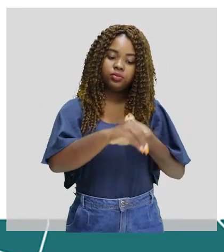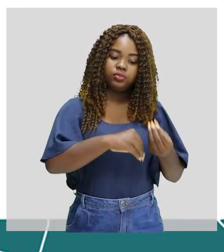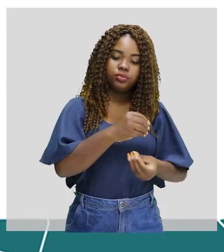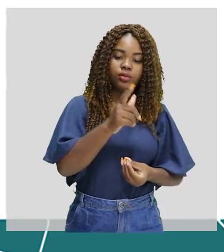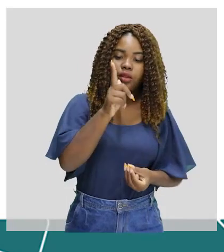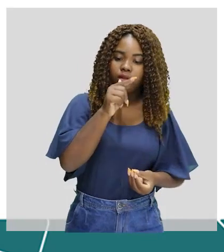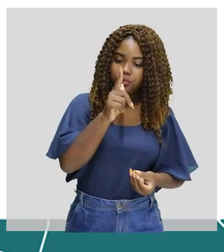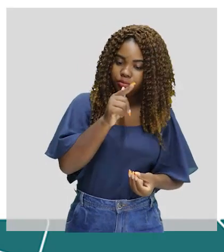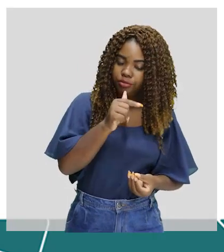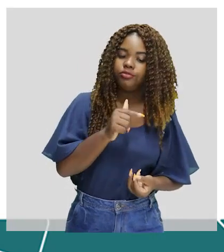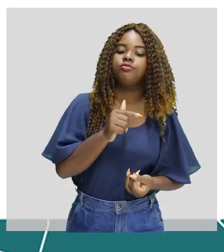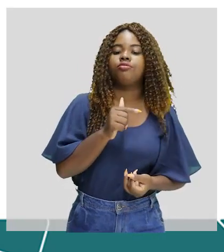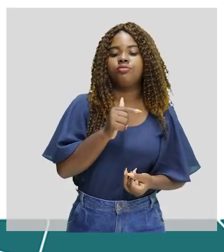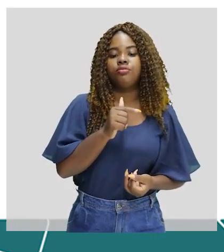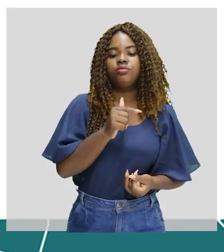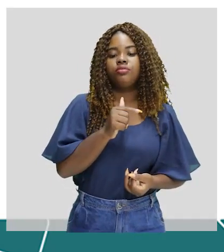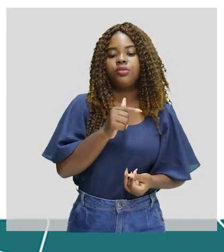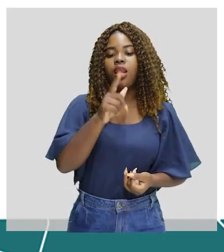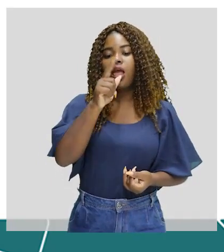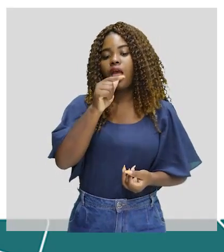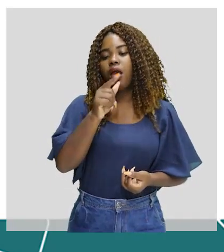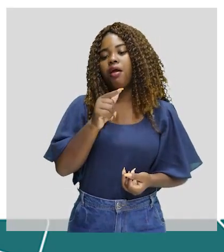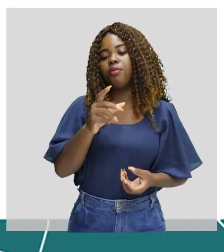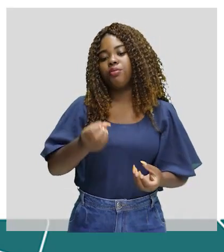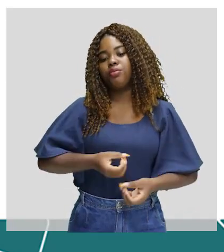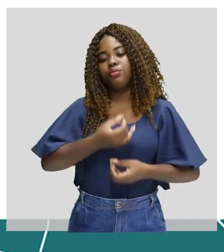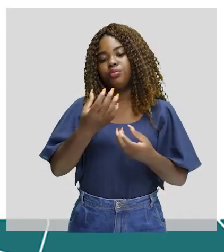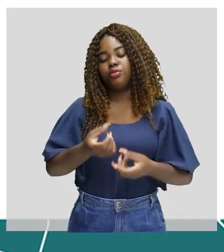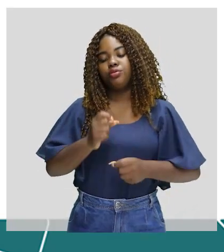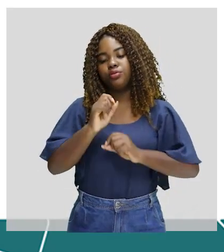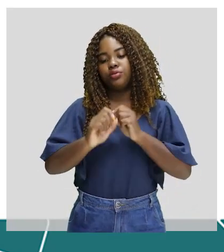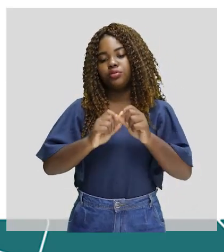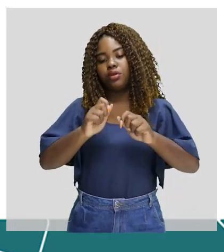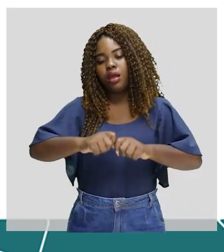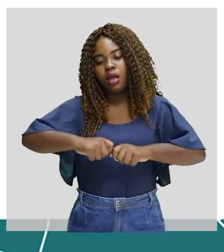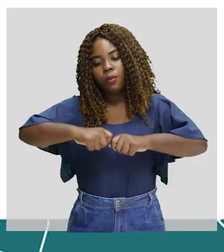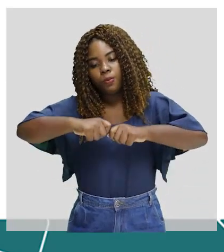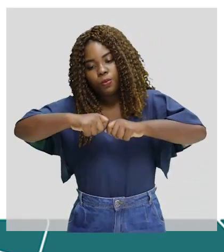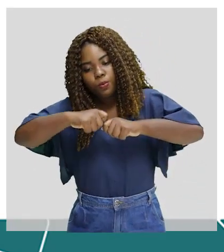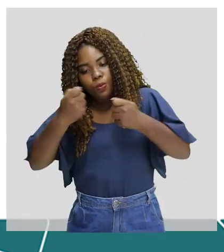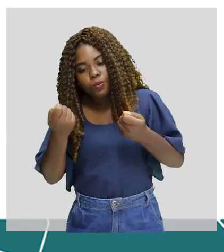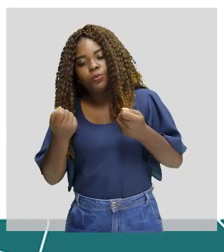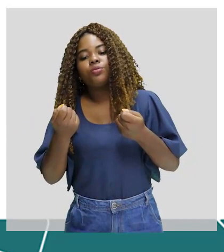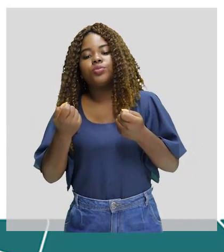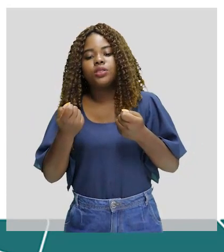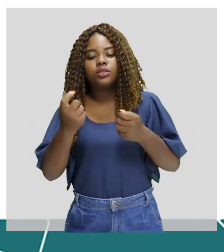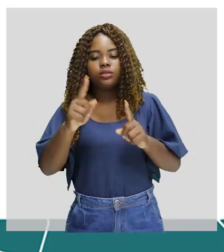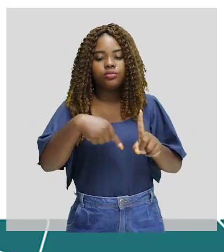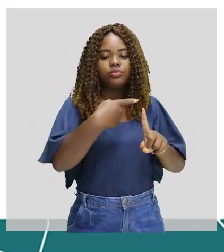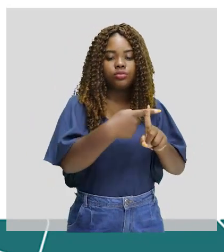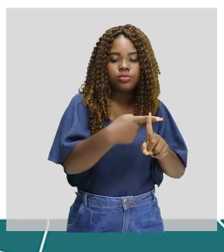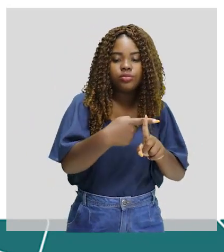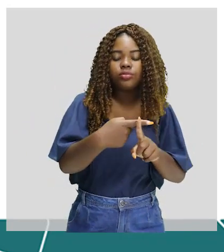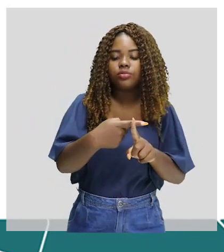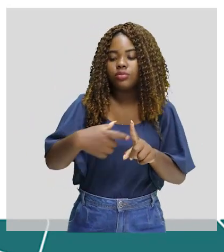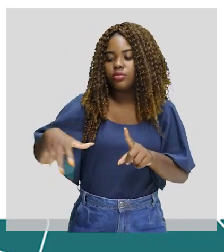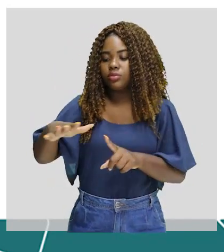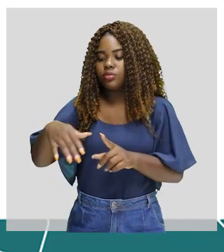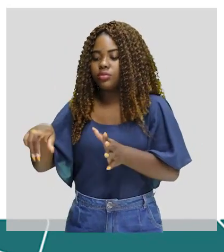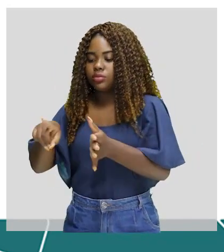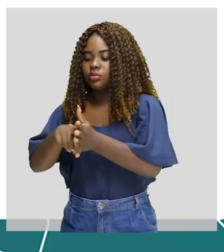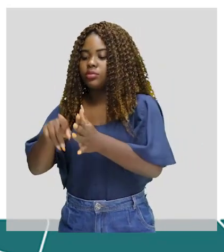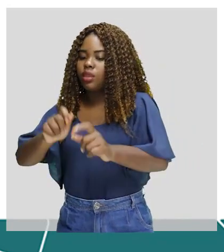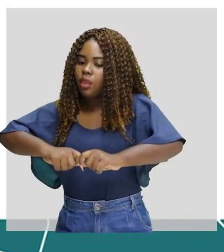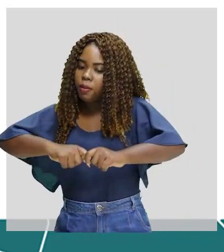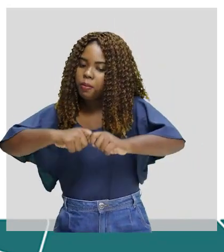ionizam, A água vai promover a quebra da região positiva com a região negativa. Então, a